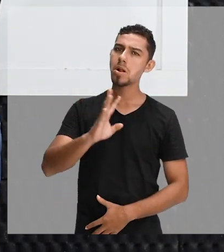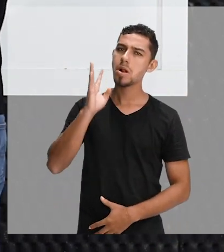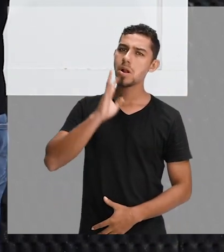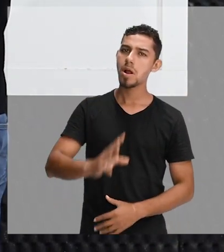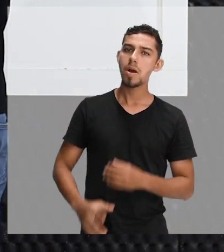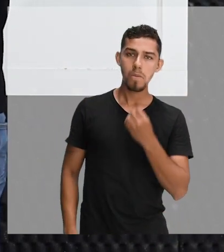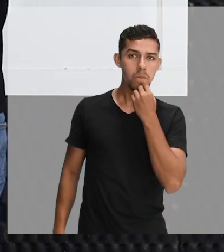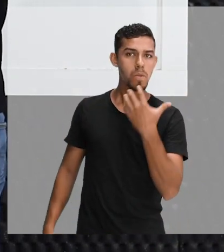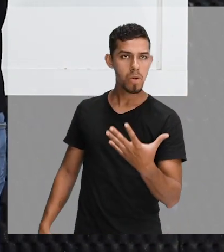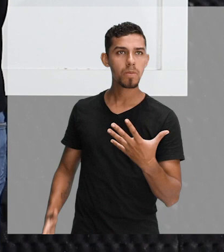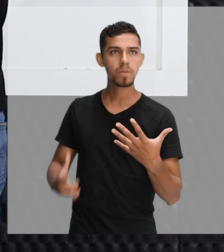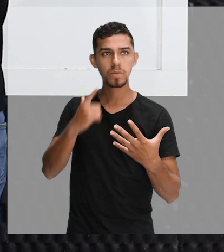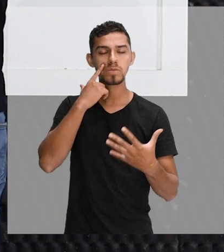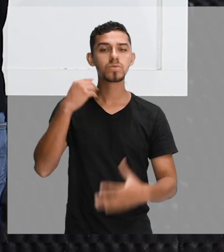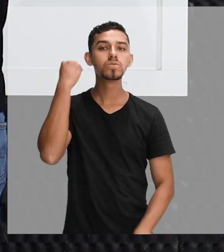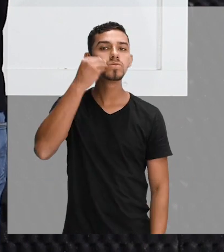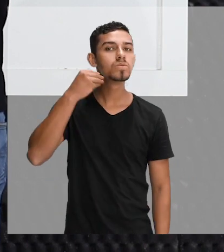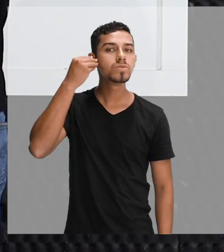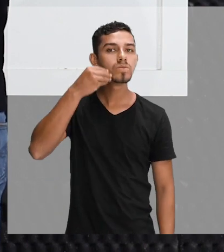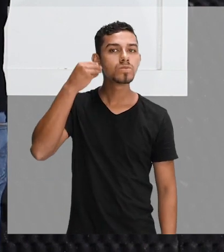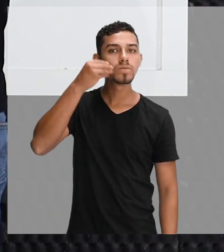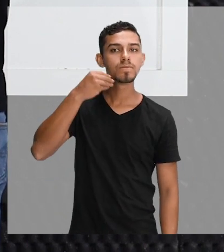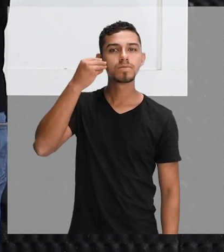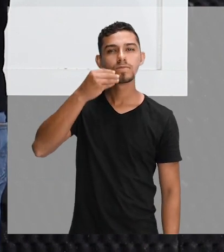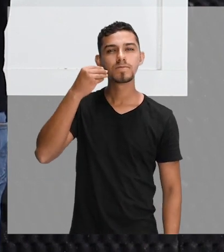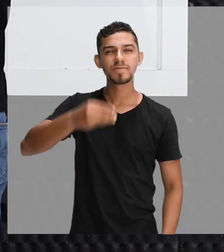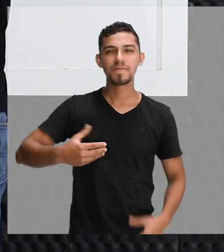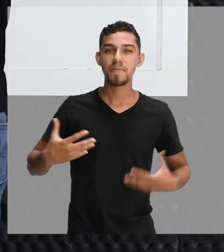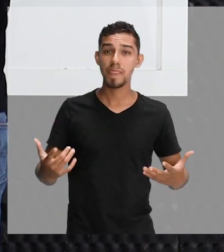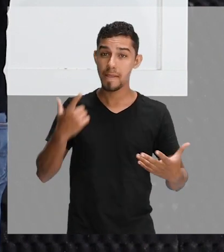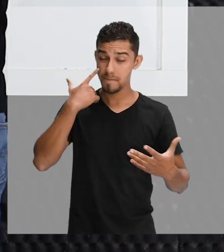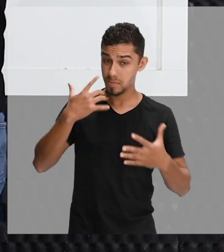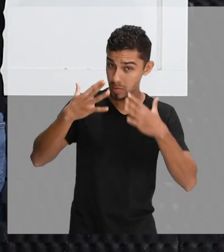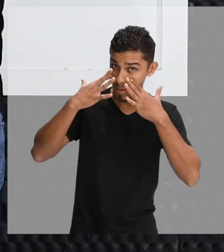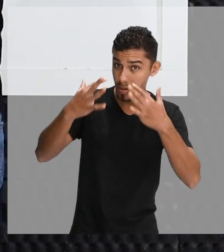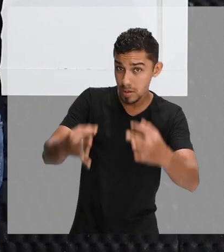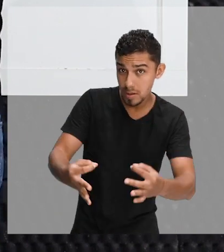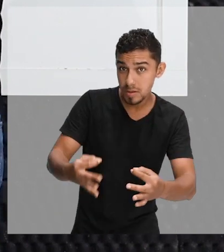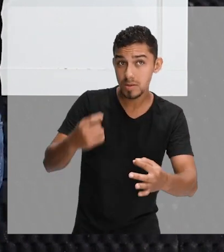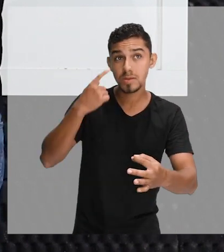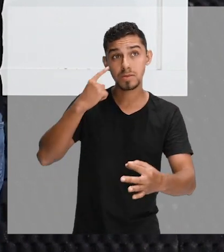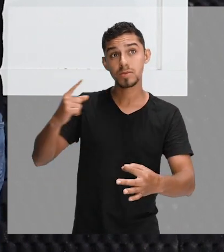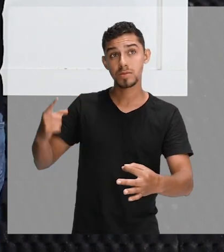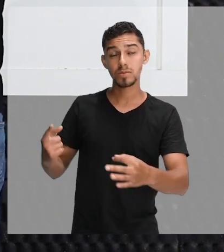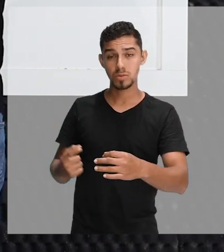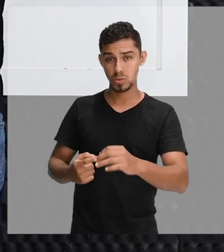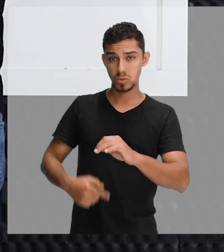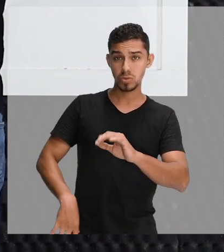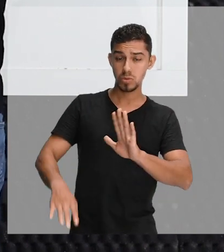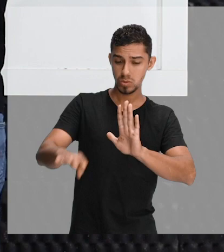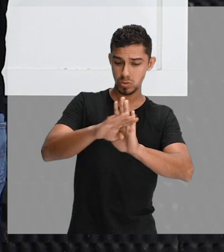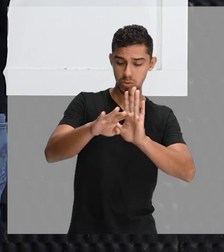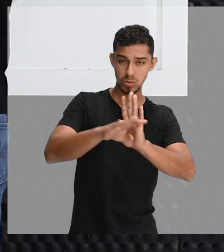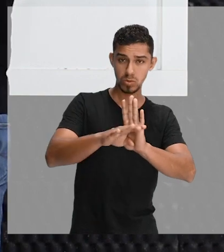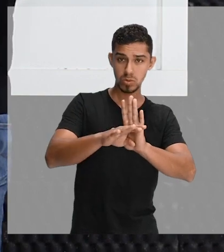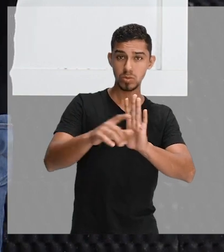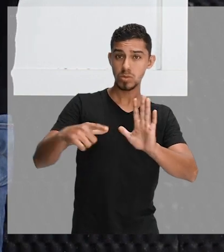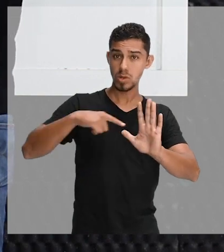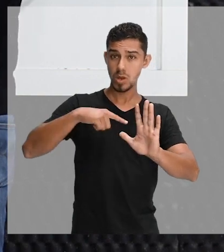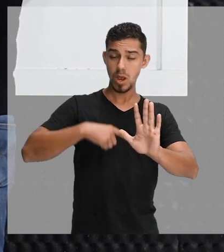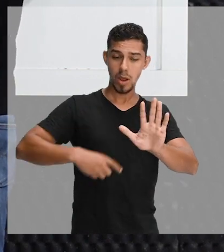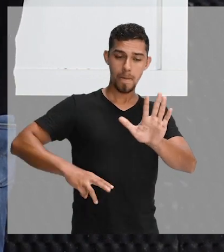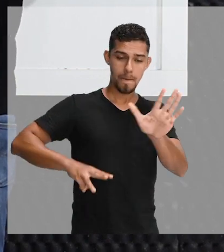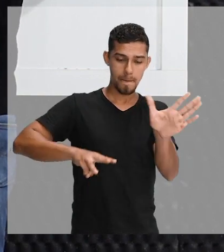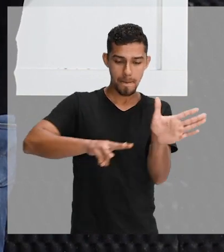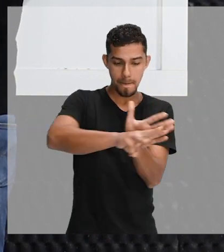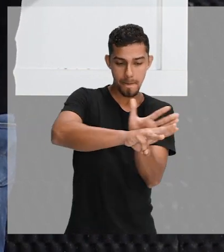temos o método experimental. Te liga nesse detalhe. Olha aqui, ó. Método experimental.